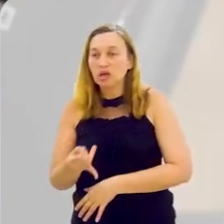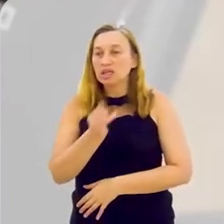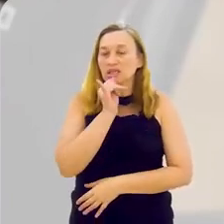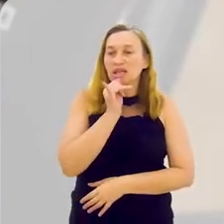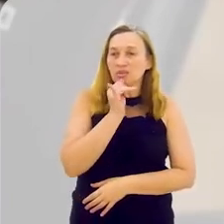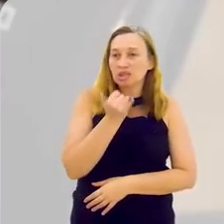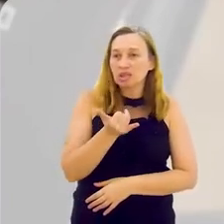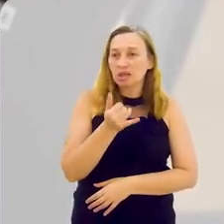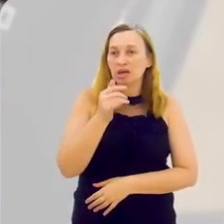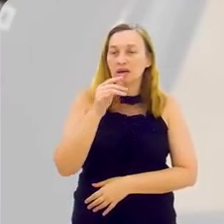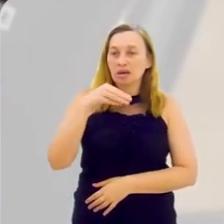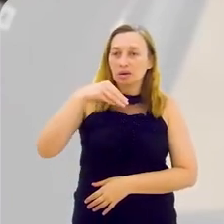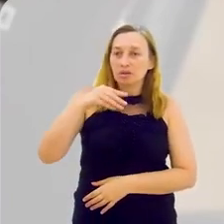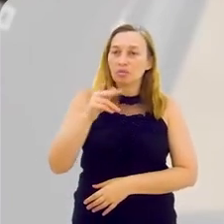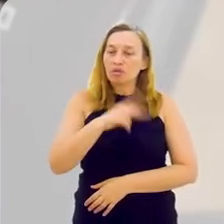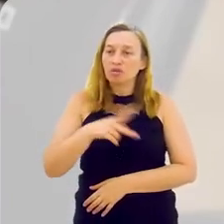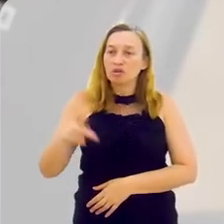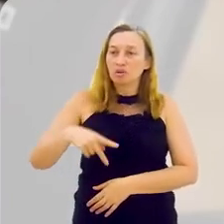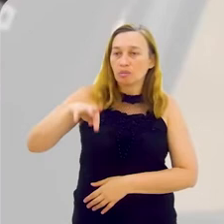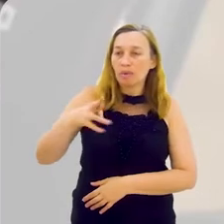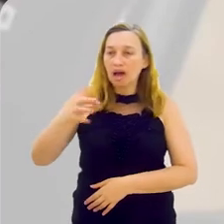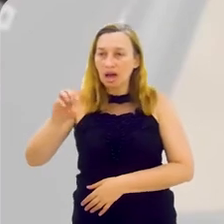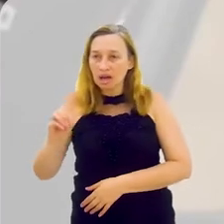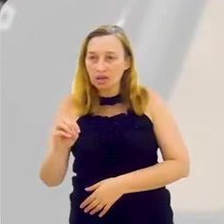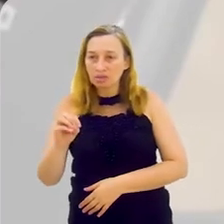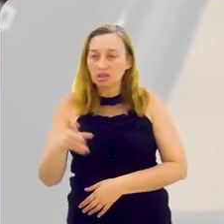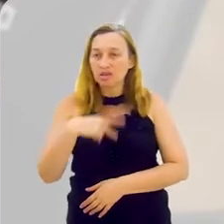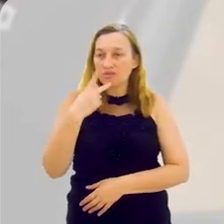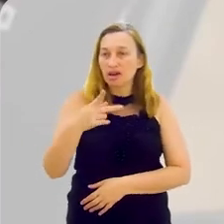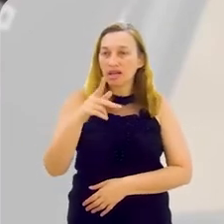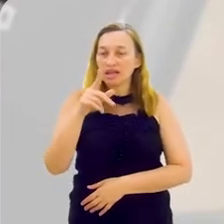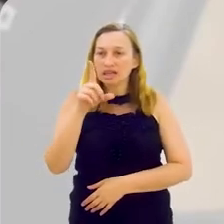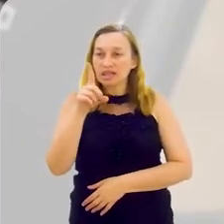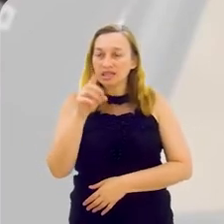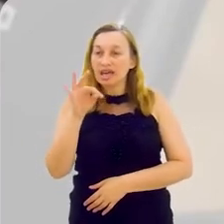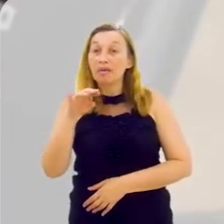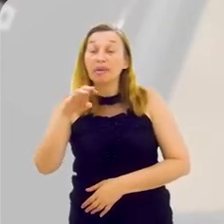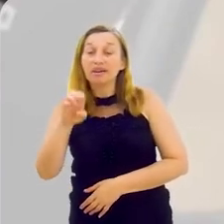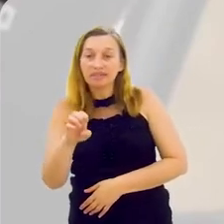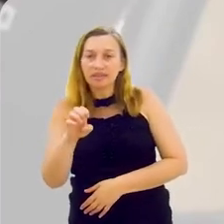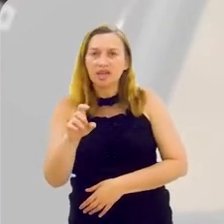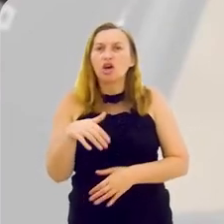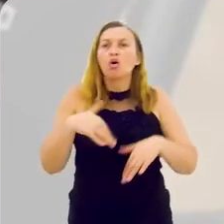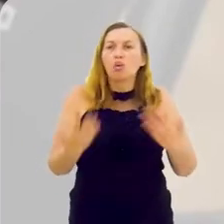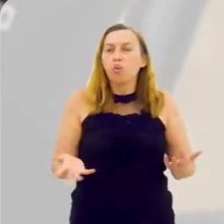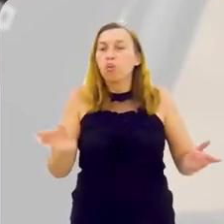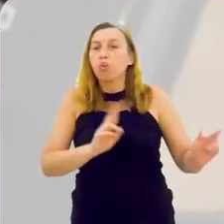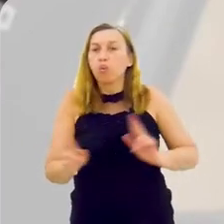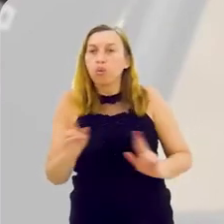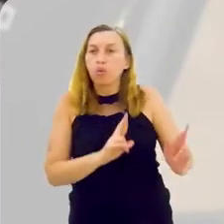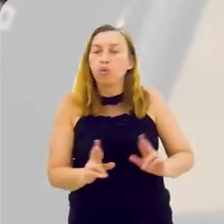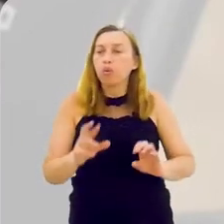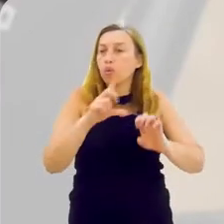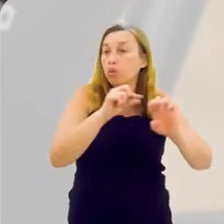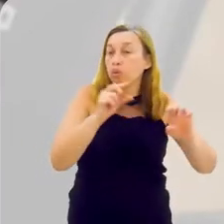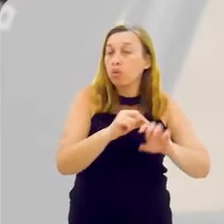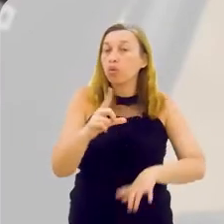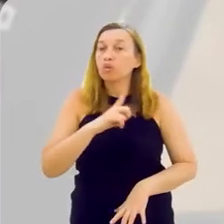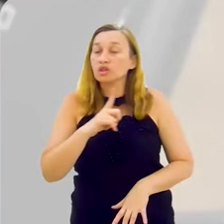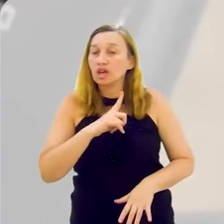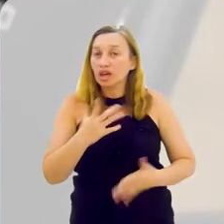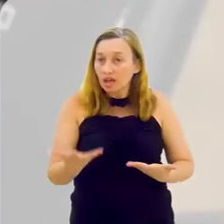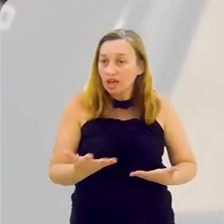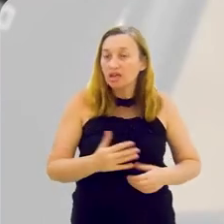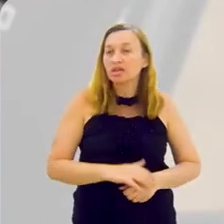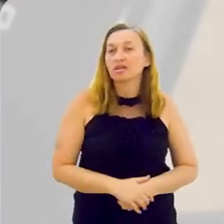tem na cadeia produtiva. Nós temos exemplo do professor Michael Porter, da Harvard Business School, que fala do diamante de Porter. Qual é a relação que